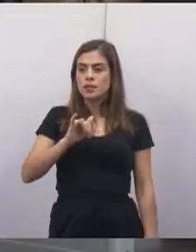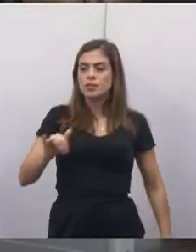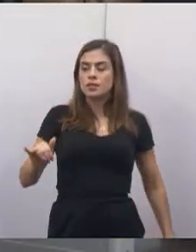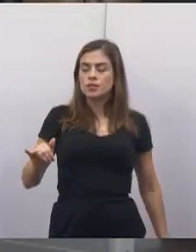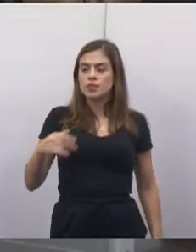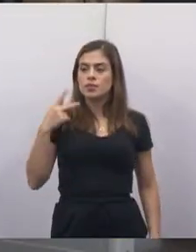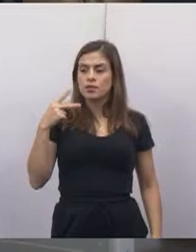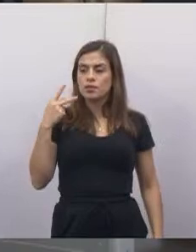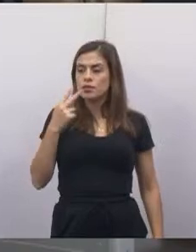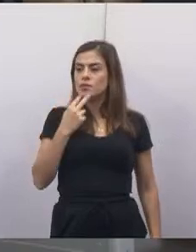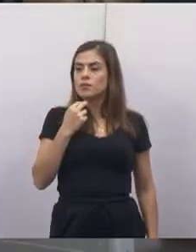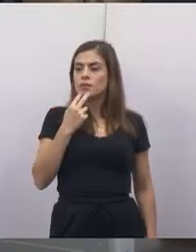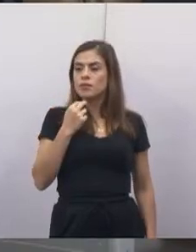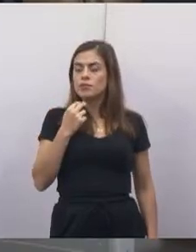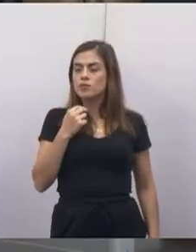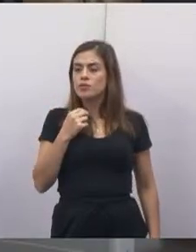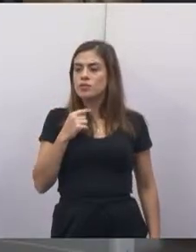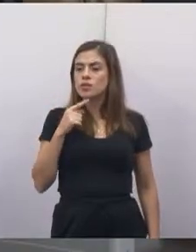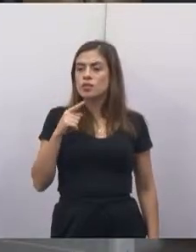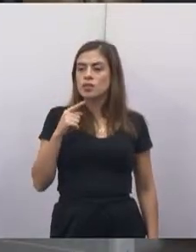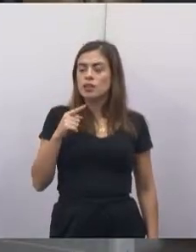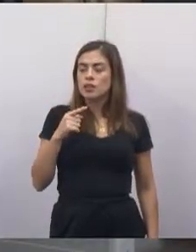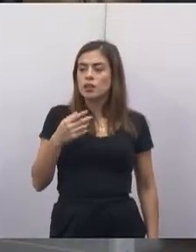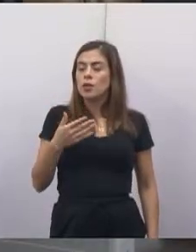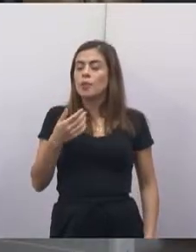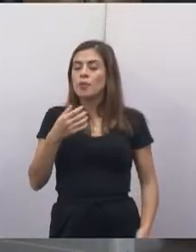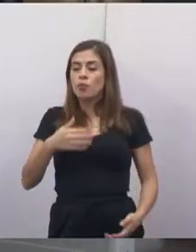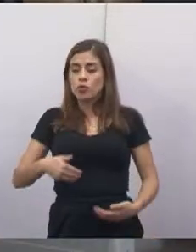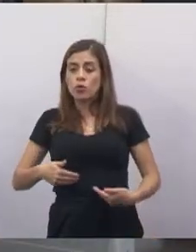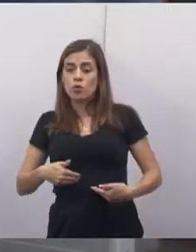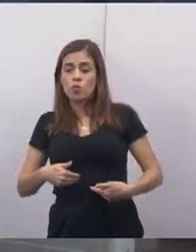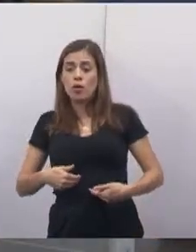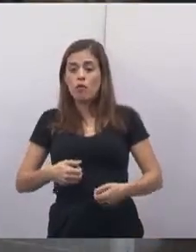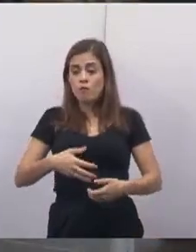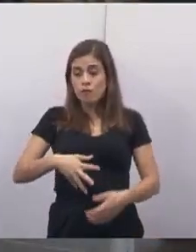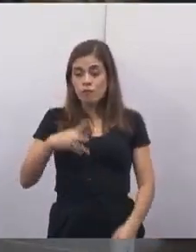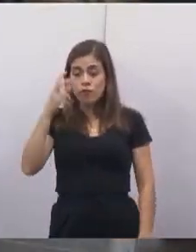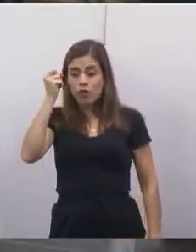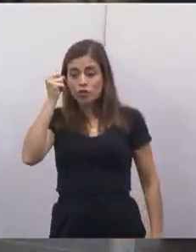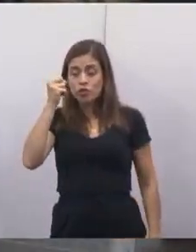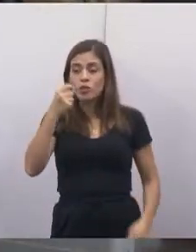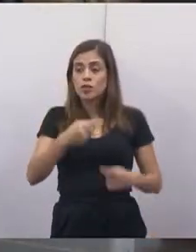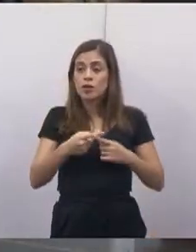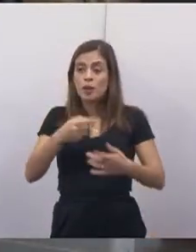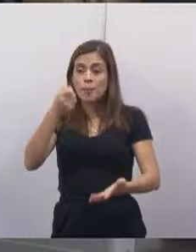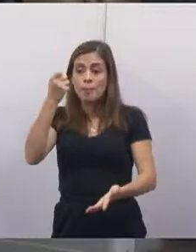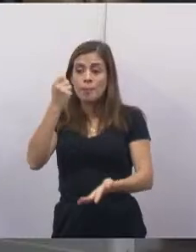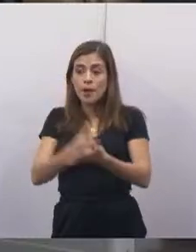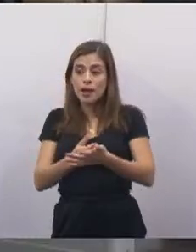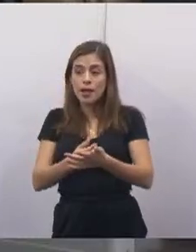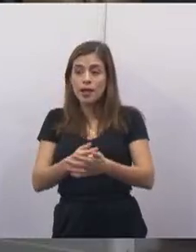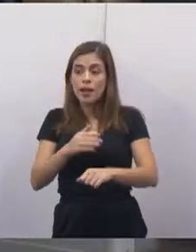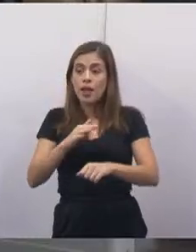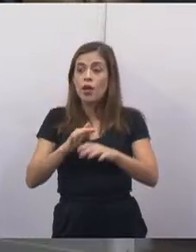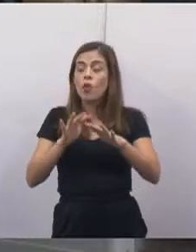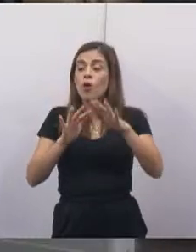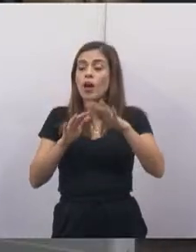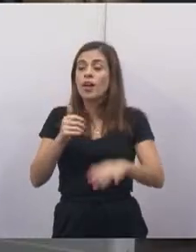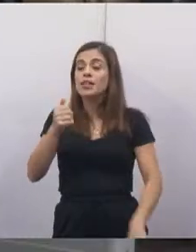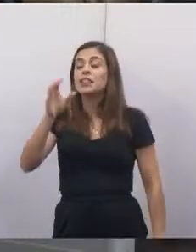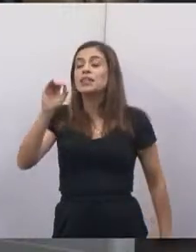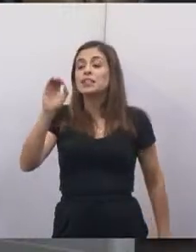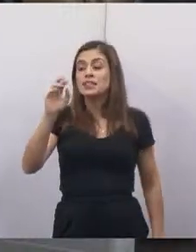estar fraca, mas o estômago está forte, porque hoje eu paguei almoço para ele por conta do seu aniversário e o almoço ficou em quase R$100, vereador